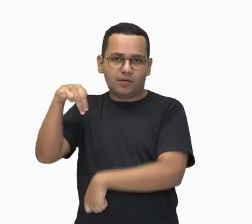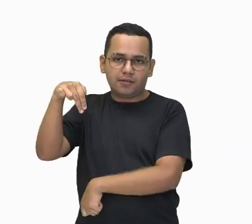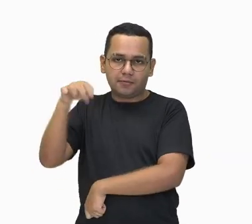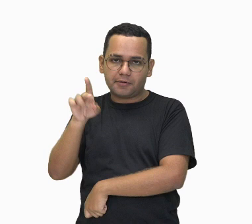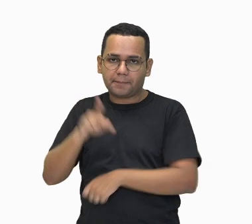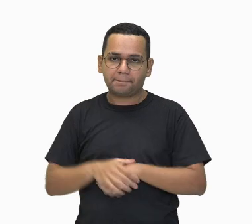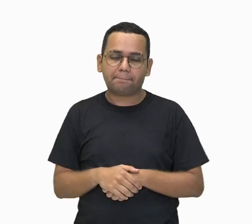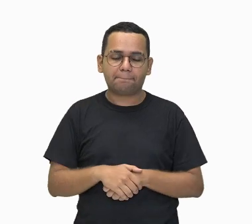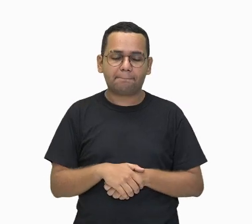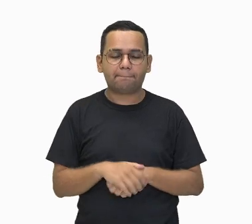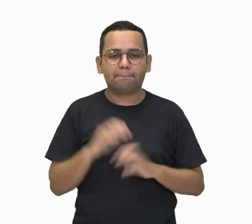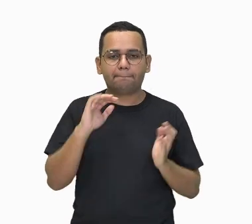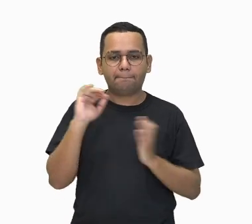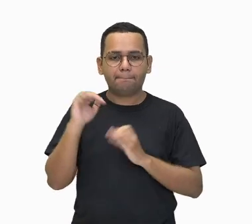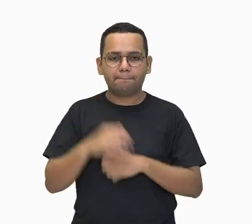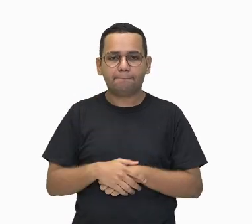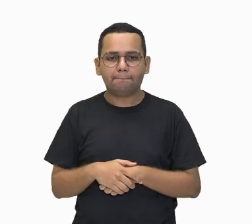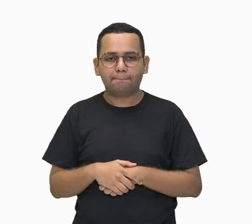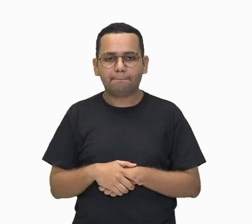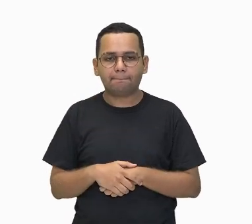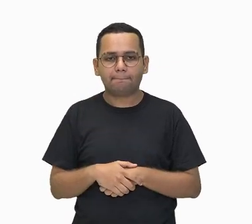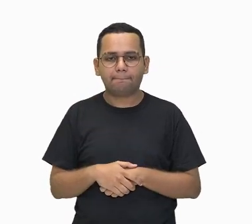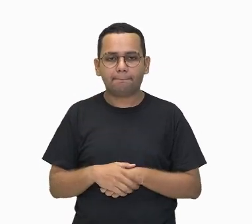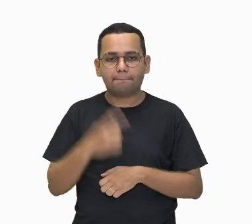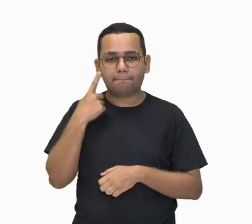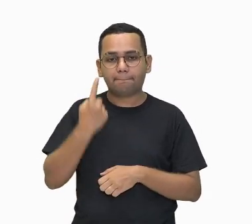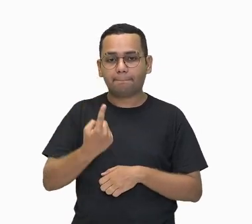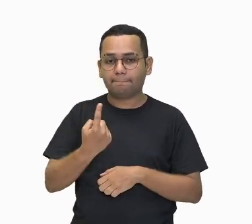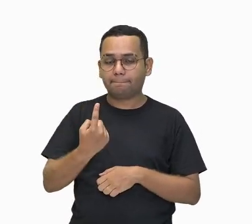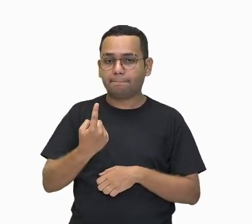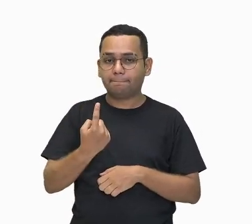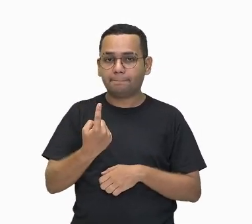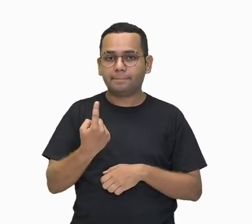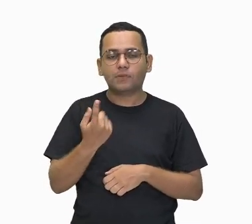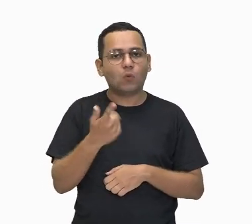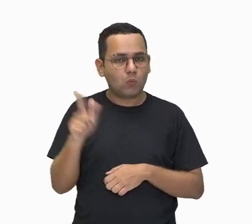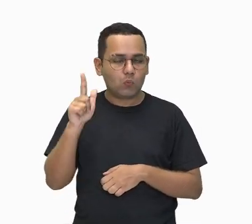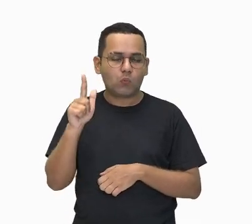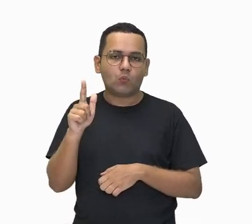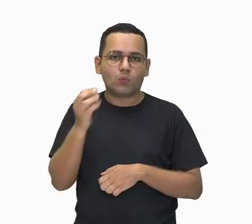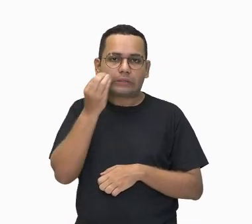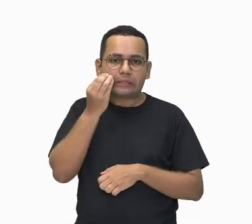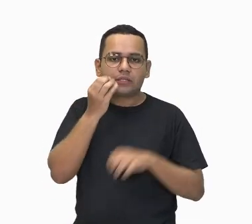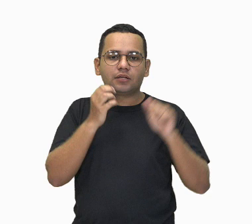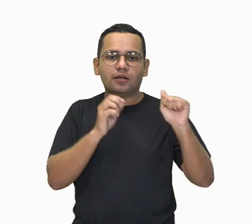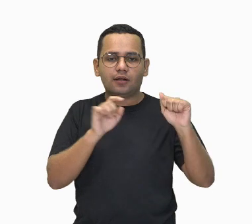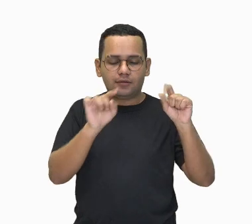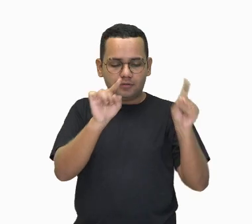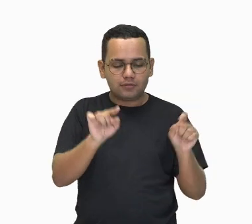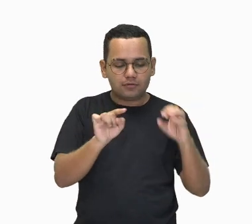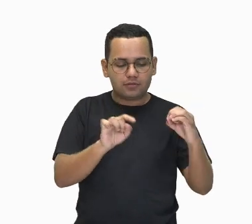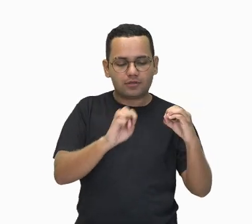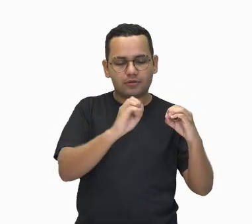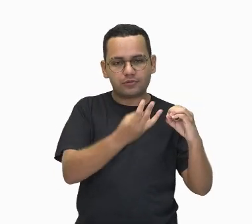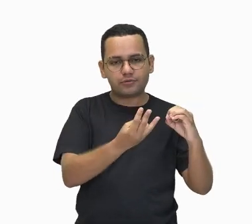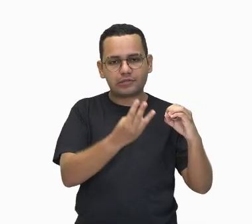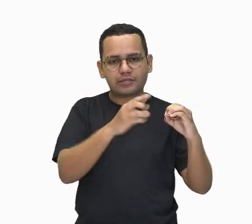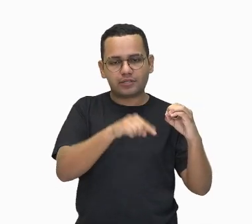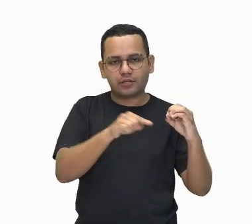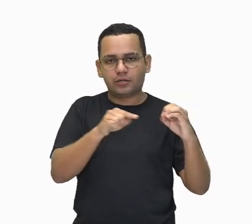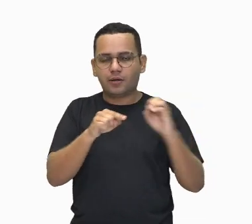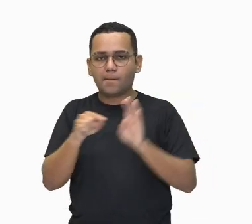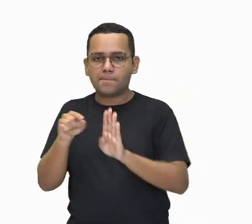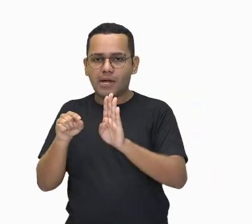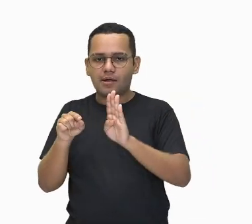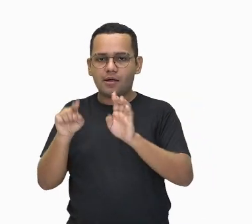pontos, né? O ponto A, no caso, aí 0,3 e o ponto B, 3 e 0. E fizemos todo aquele procedimento, né?